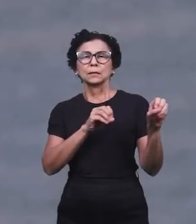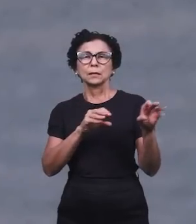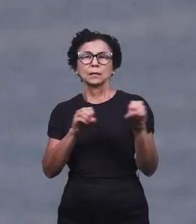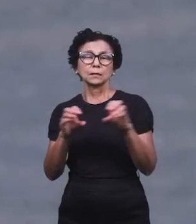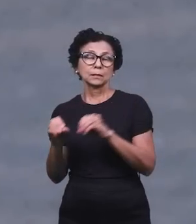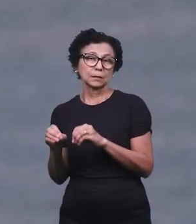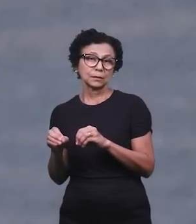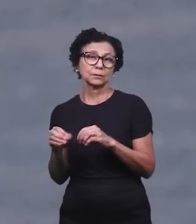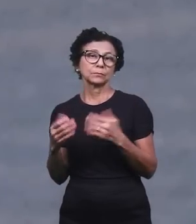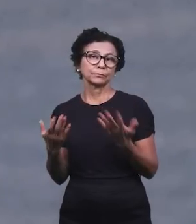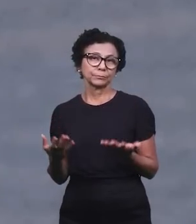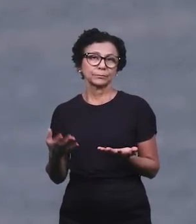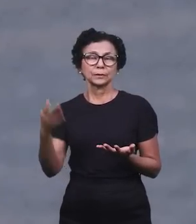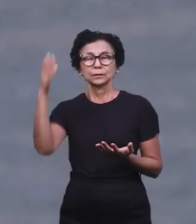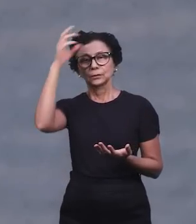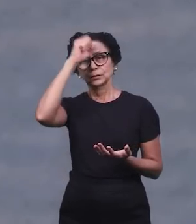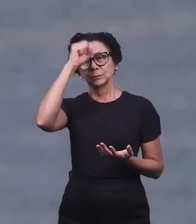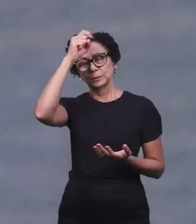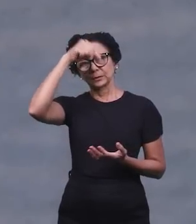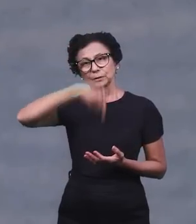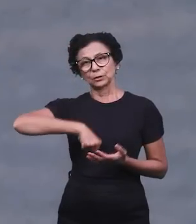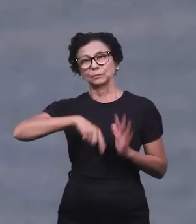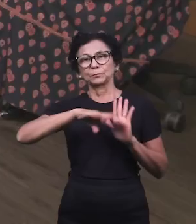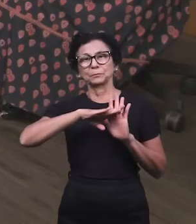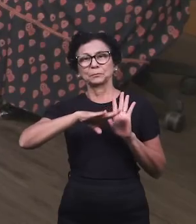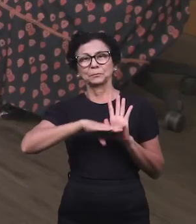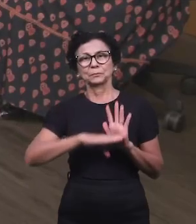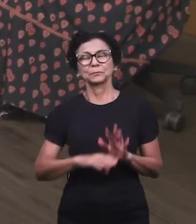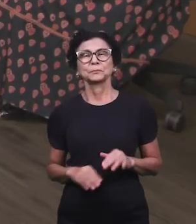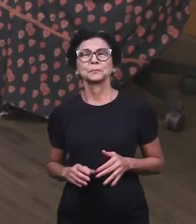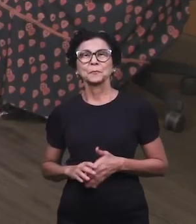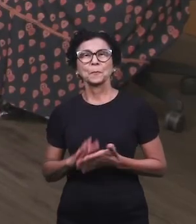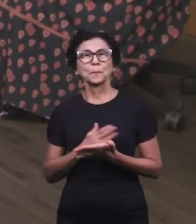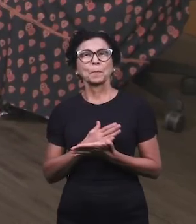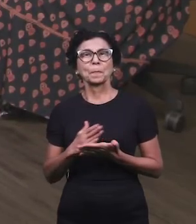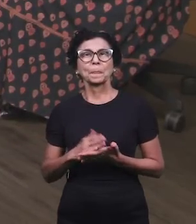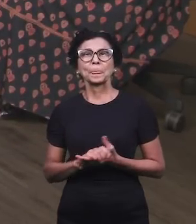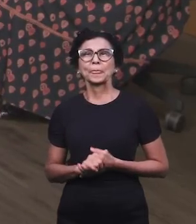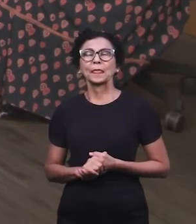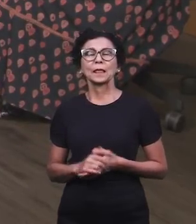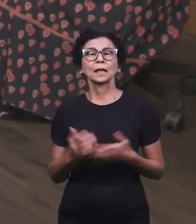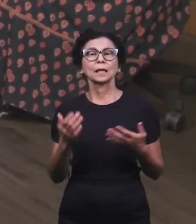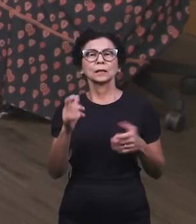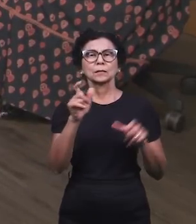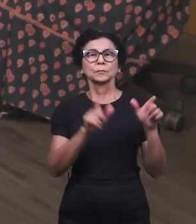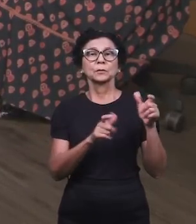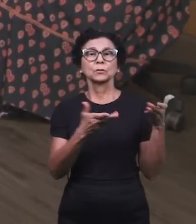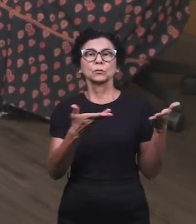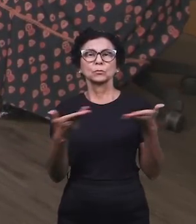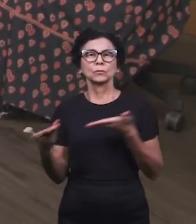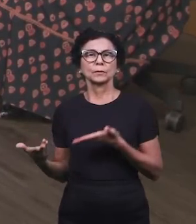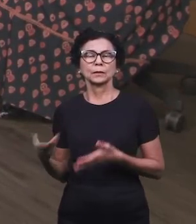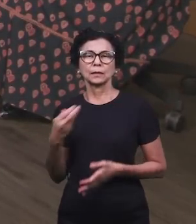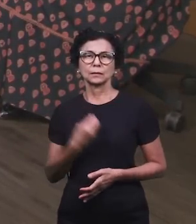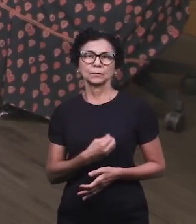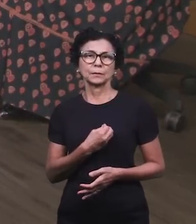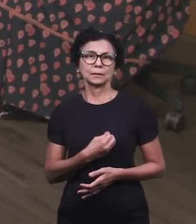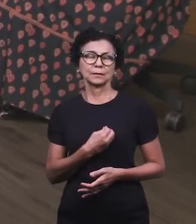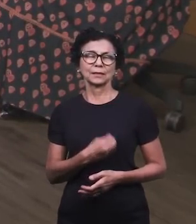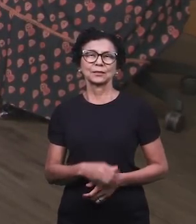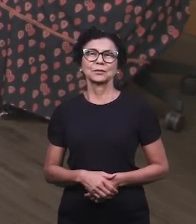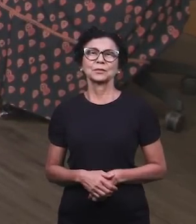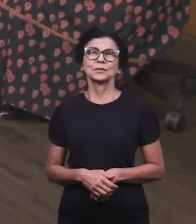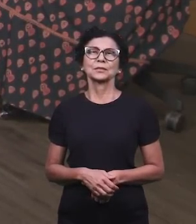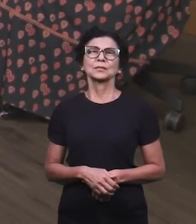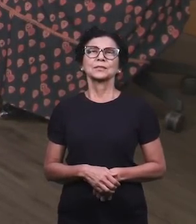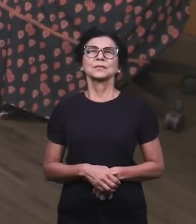gente aprende e aprende muito nesse programa. Então vamos lá, você está vendo agora quem são os convidados que estão presentes hoje a essa edição do programa. Eu